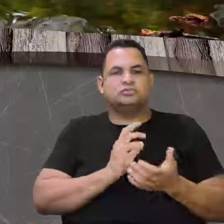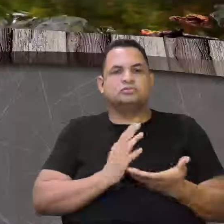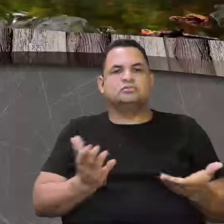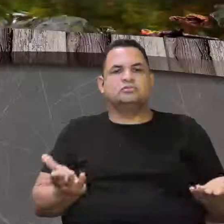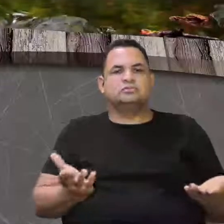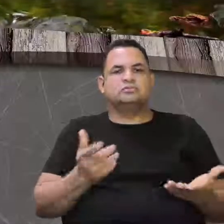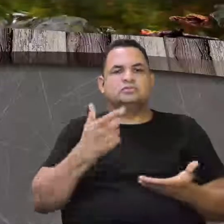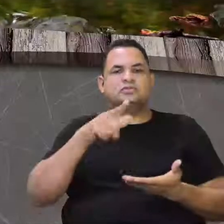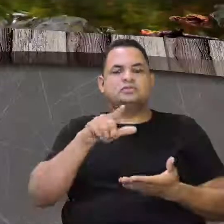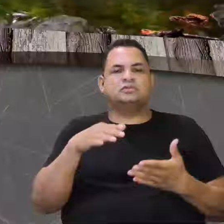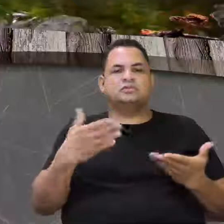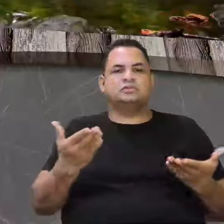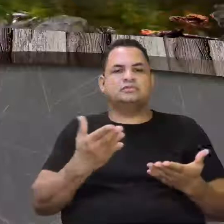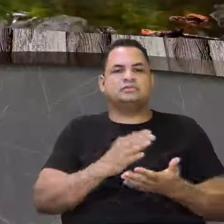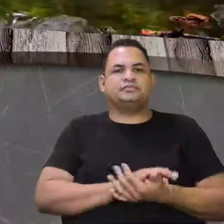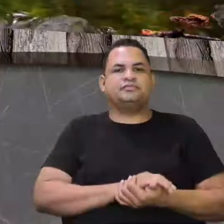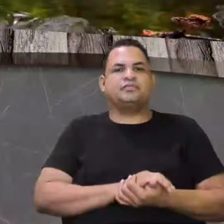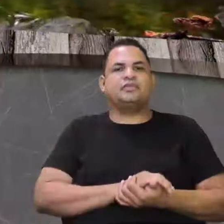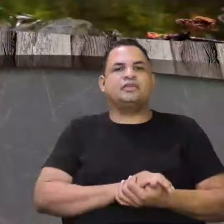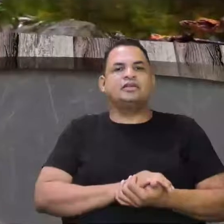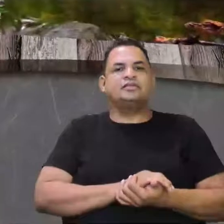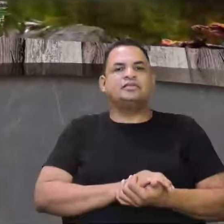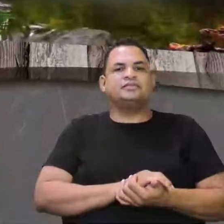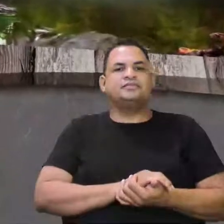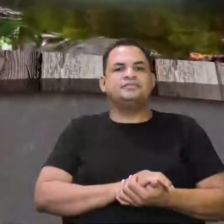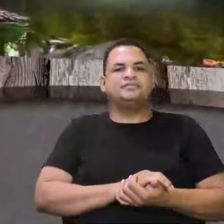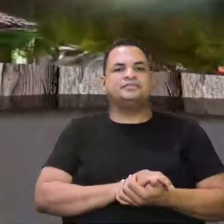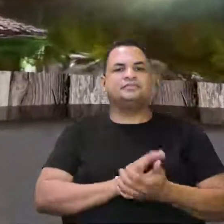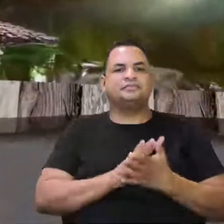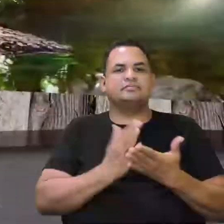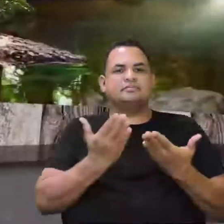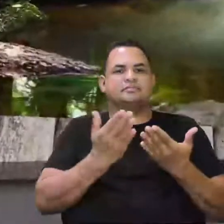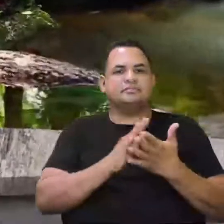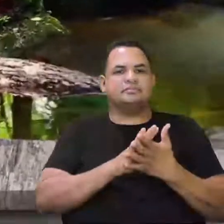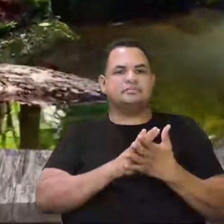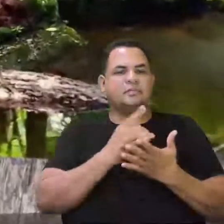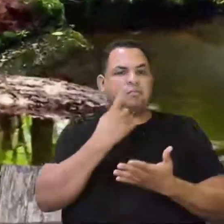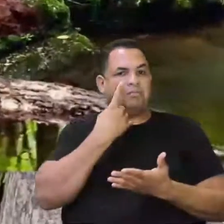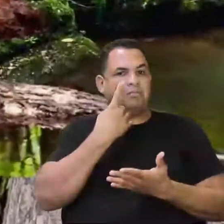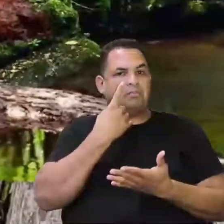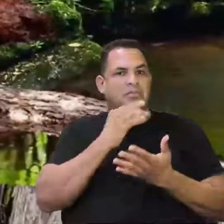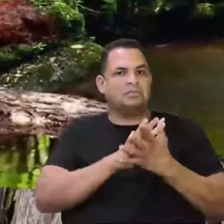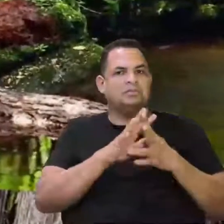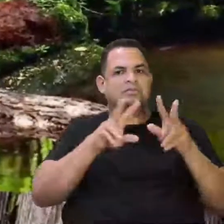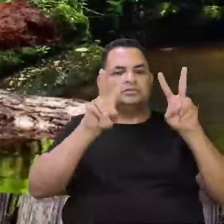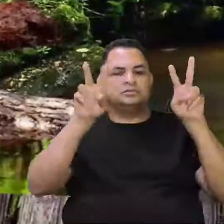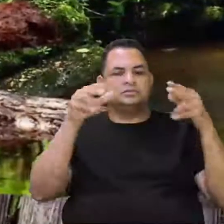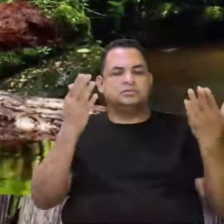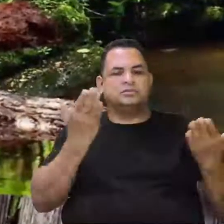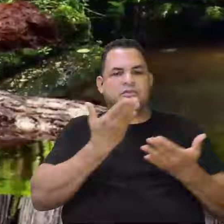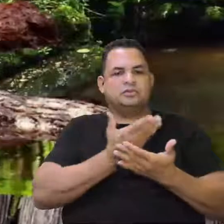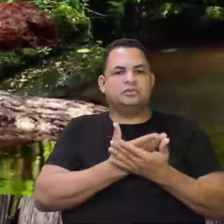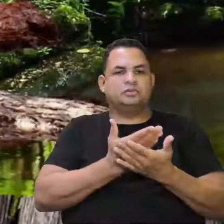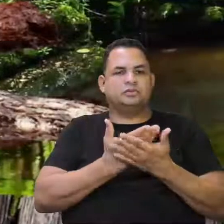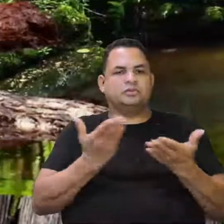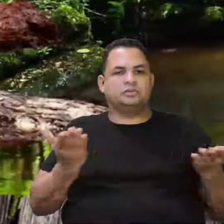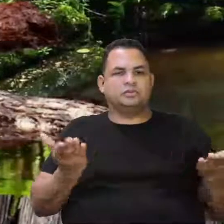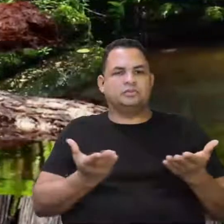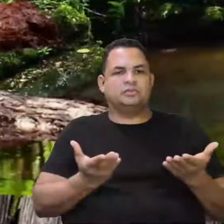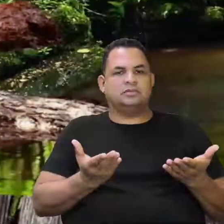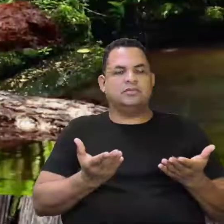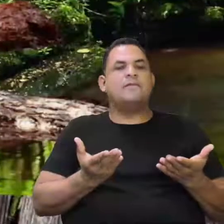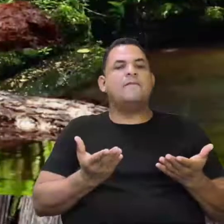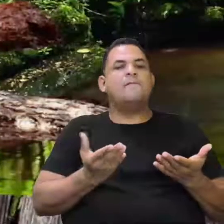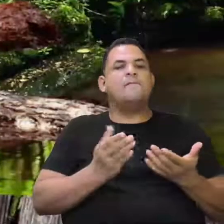Galera, então eu vou botar para você ficar aí se situando no tema da nossa aula e a